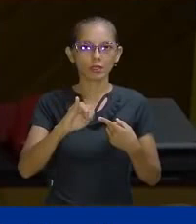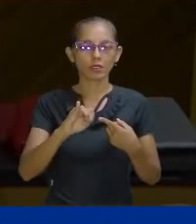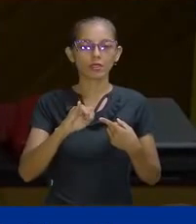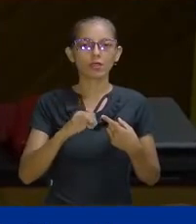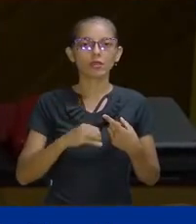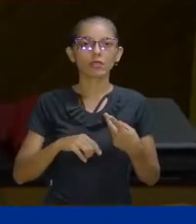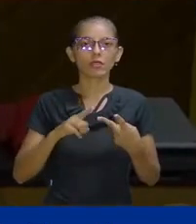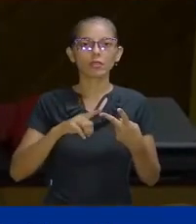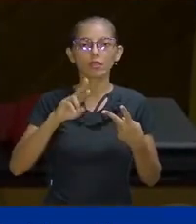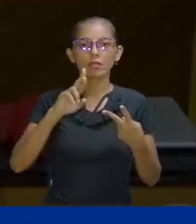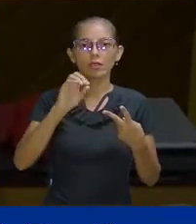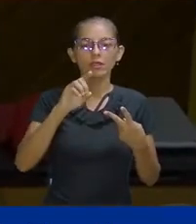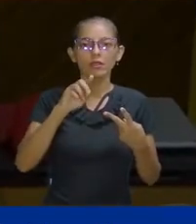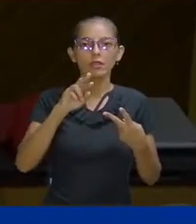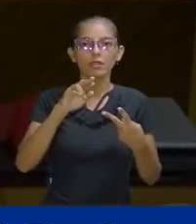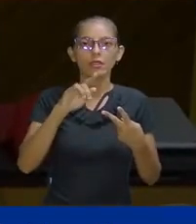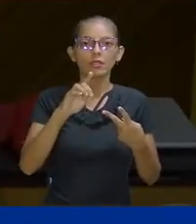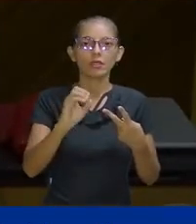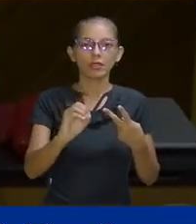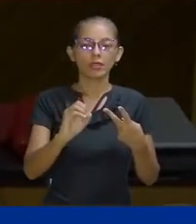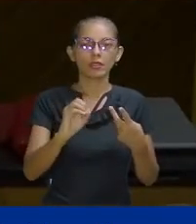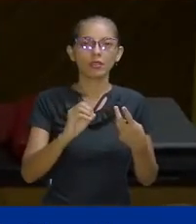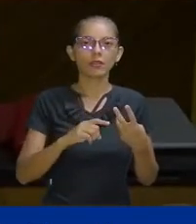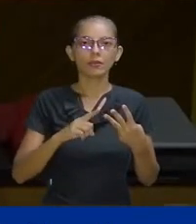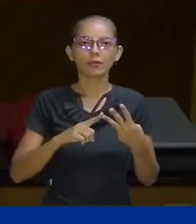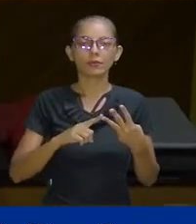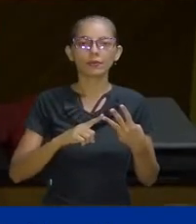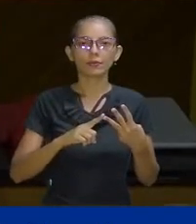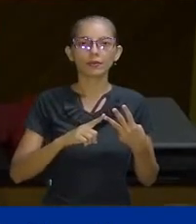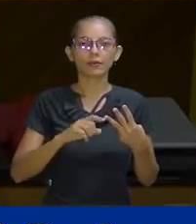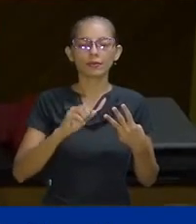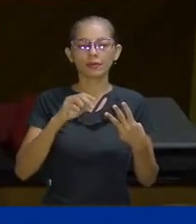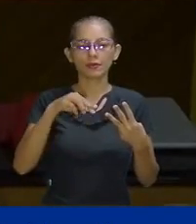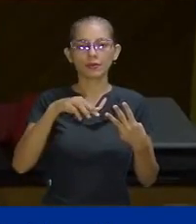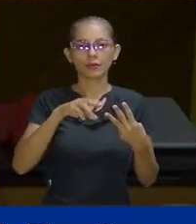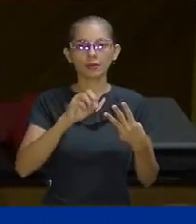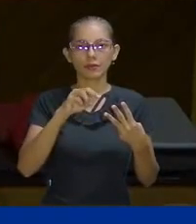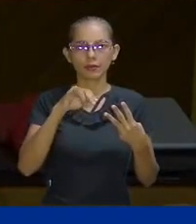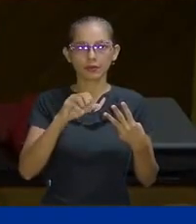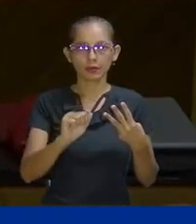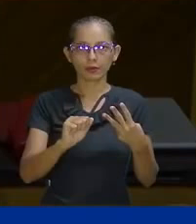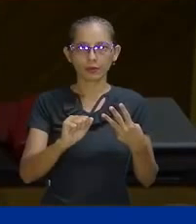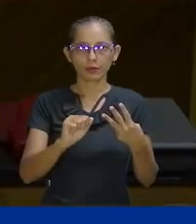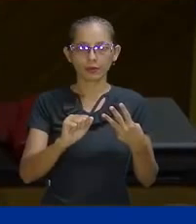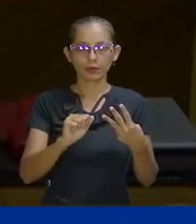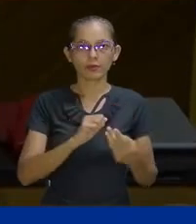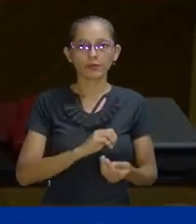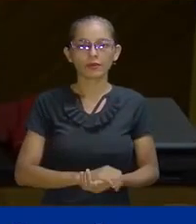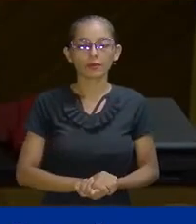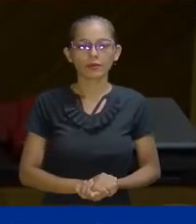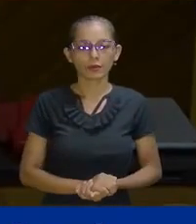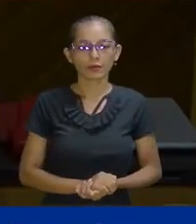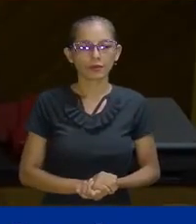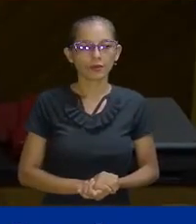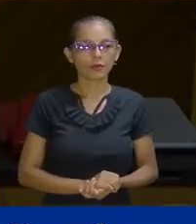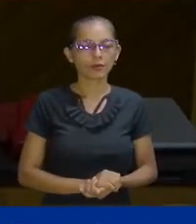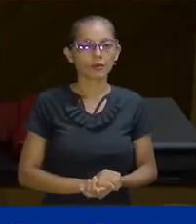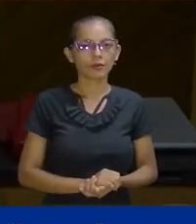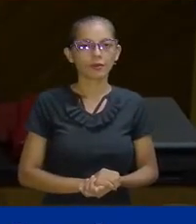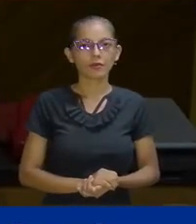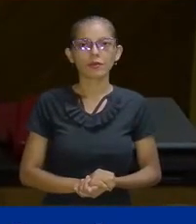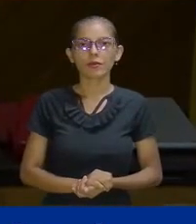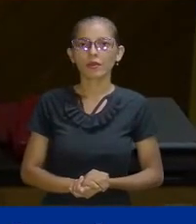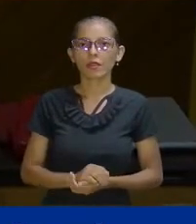Barreto, Rodrigo Alexandre Figueira Barreto, Maria Antônia Lacerda Ferreira. Funcionarão como